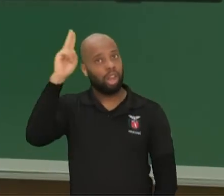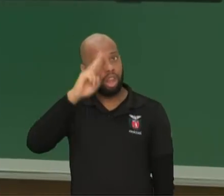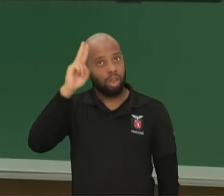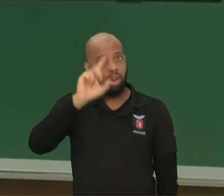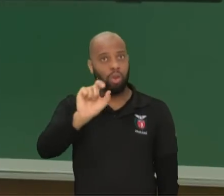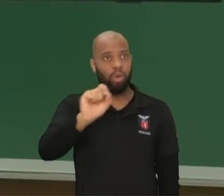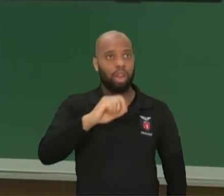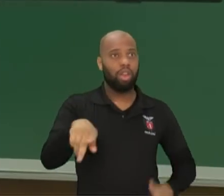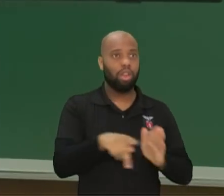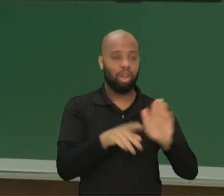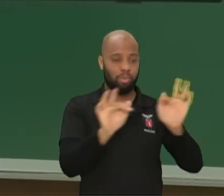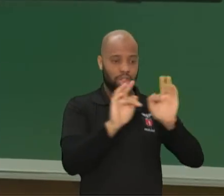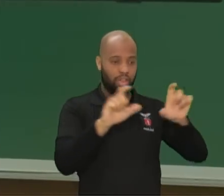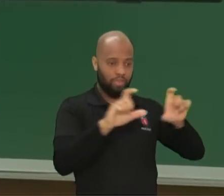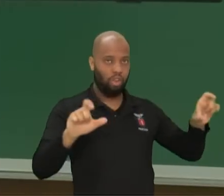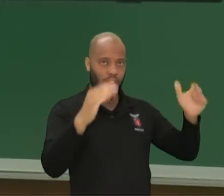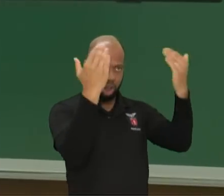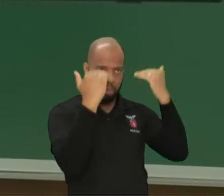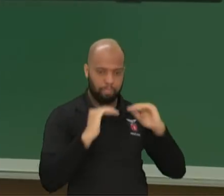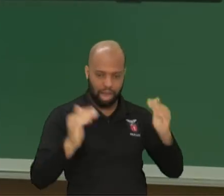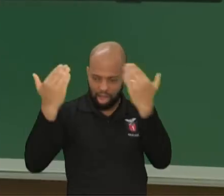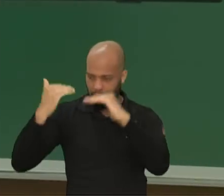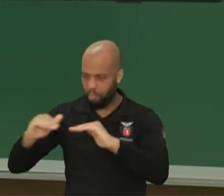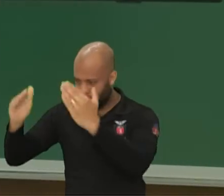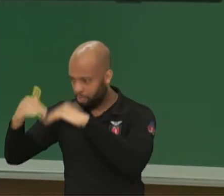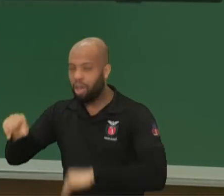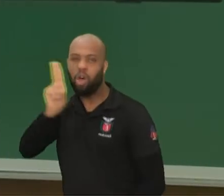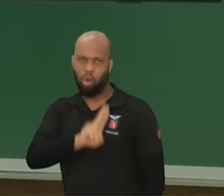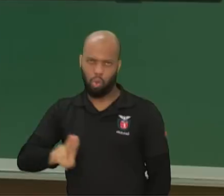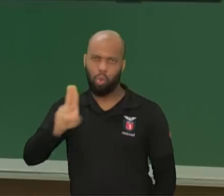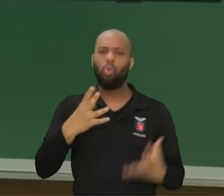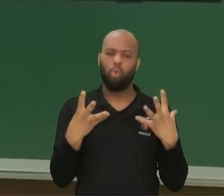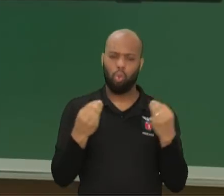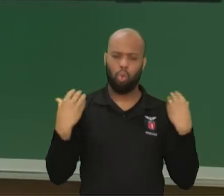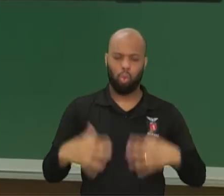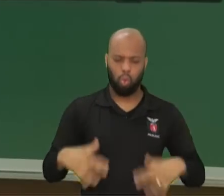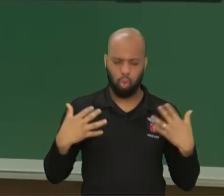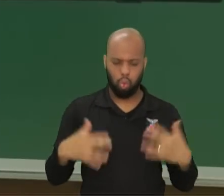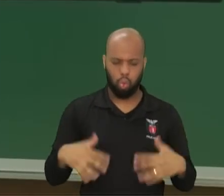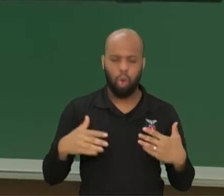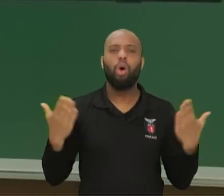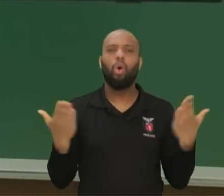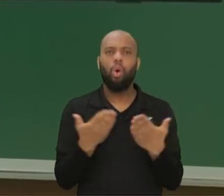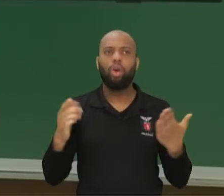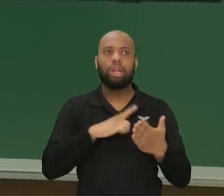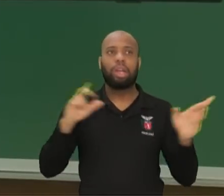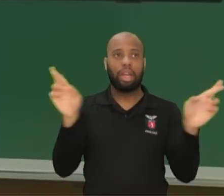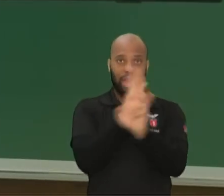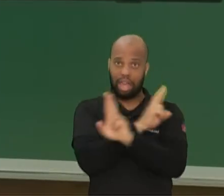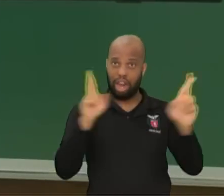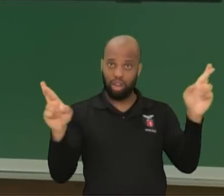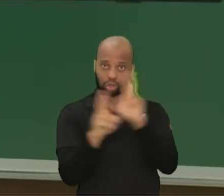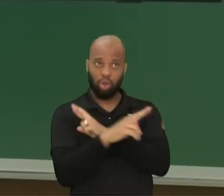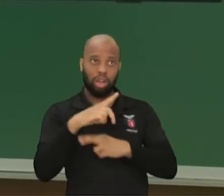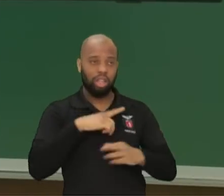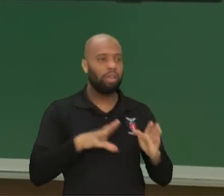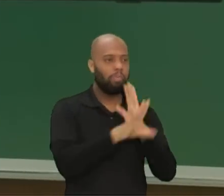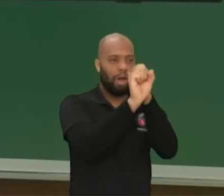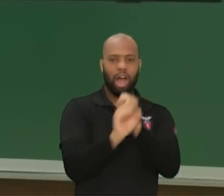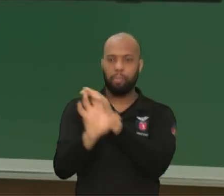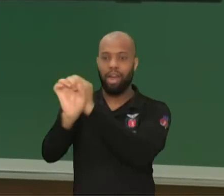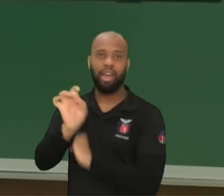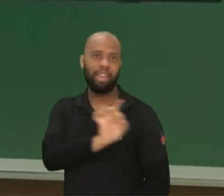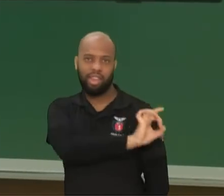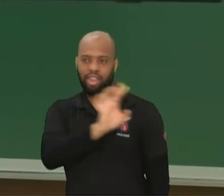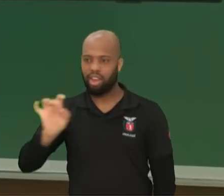lembrar dessas formulazinhas que nós estamos utilizando bastante aqui nas aulas, né? Então, relacione o cálculo de cada probabilidade com